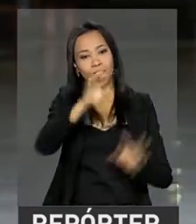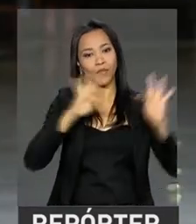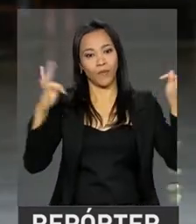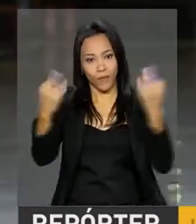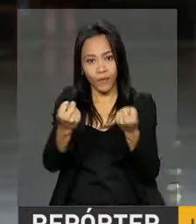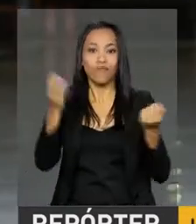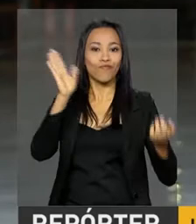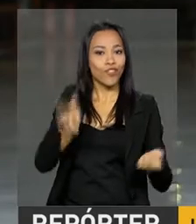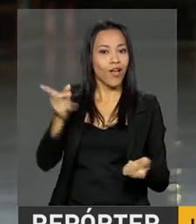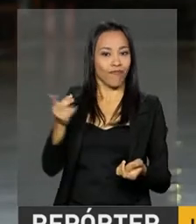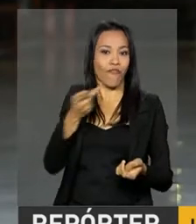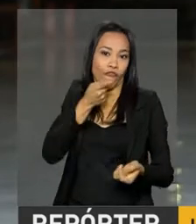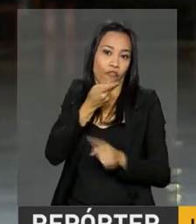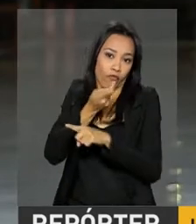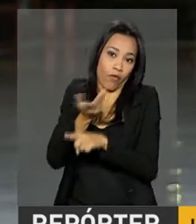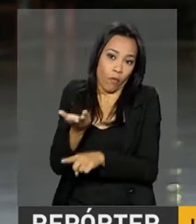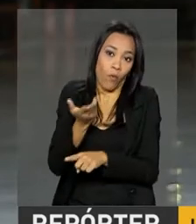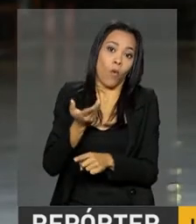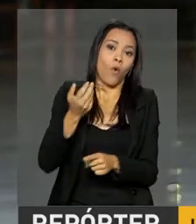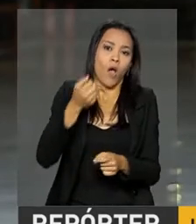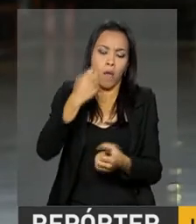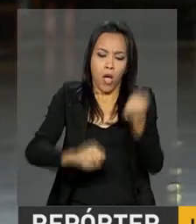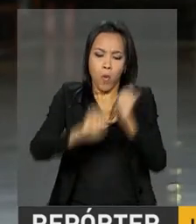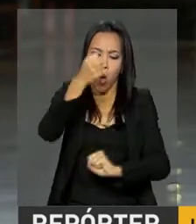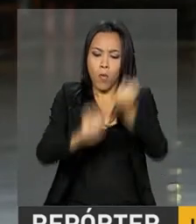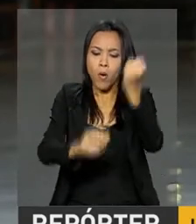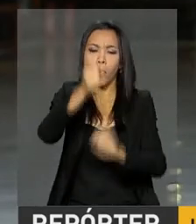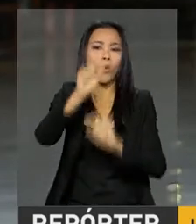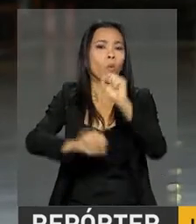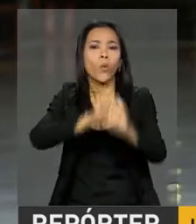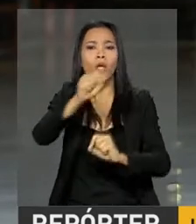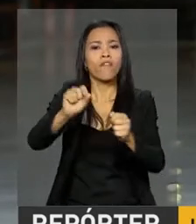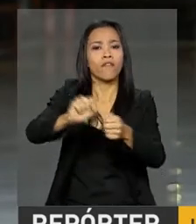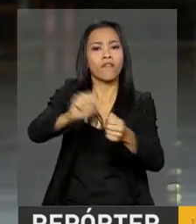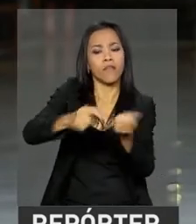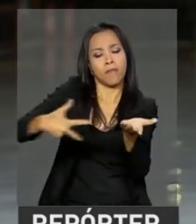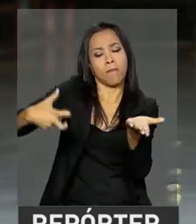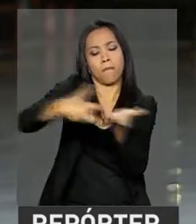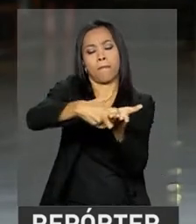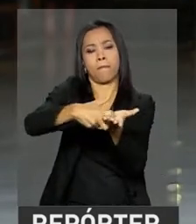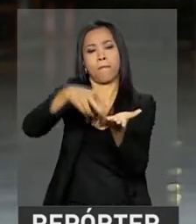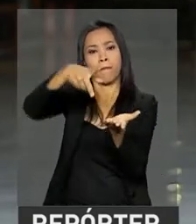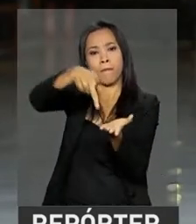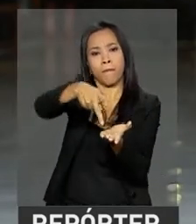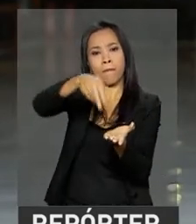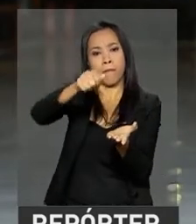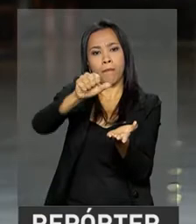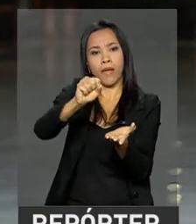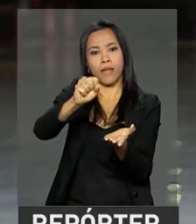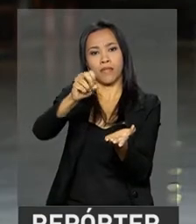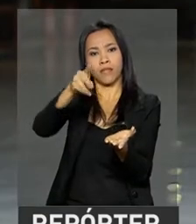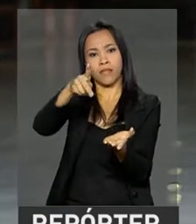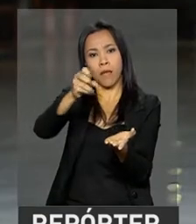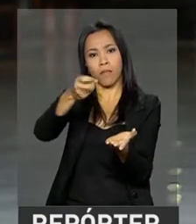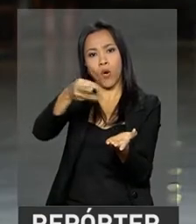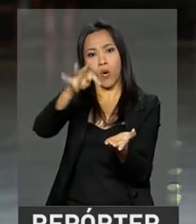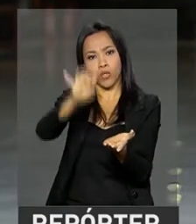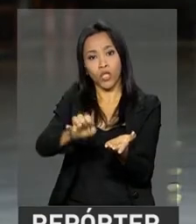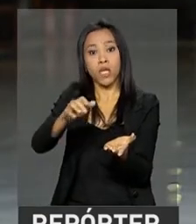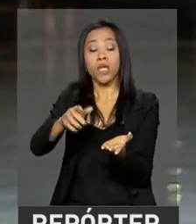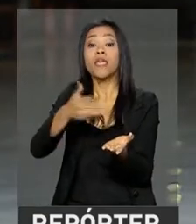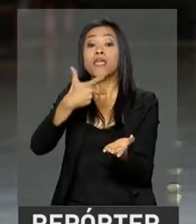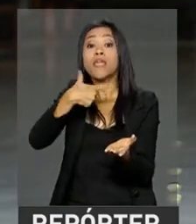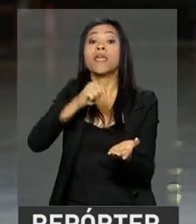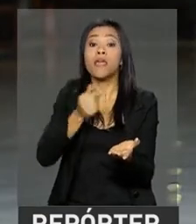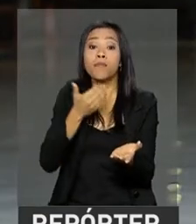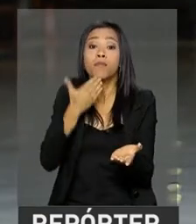Como você falou, a confecção de passaportes foi suspensa para os documentos solicitados a partir de ontem, dia